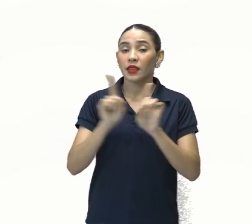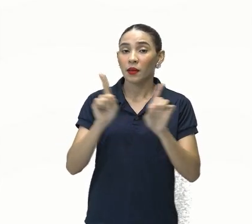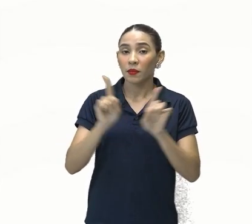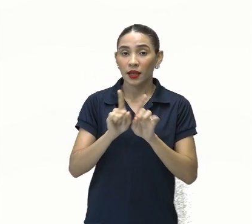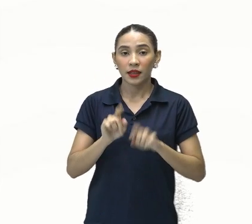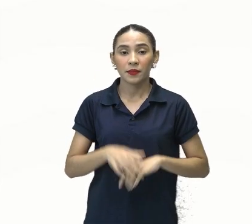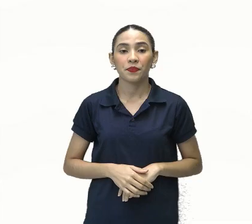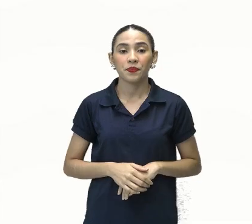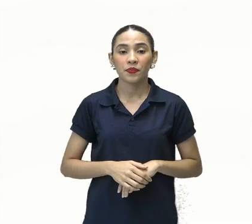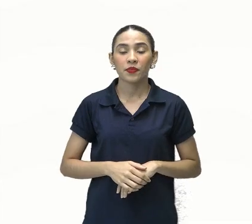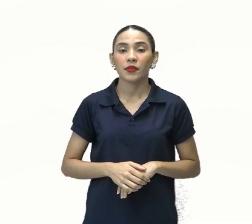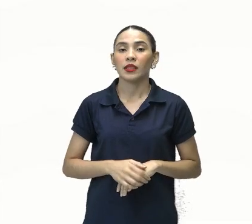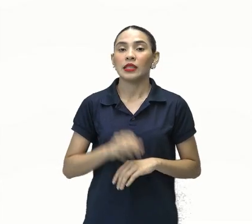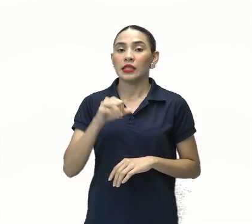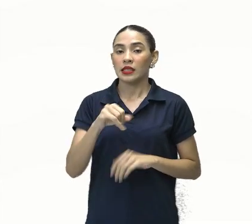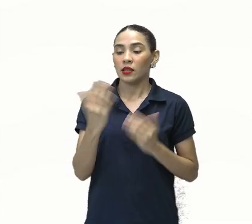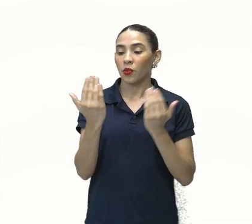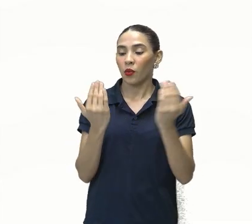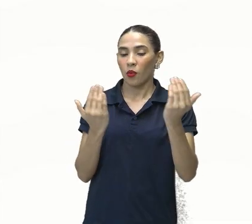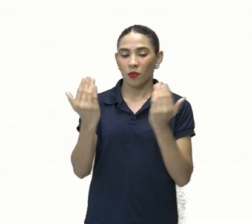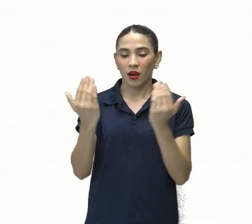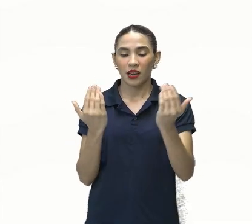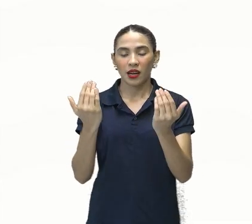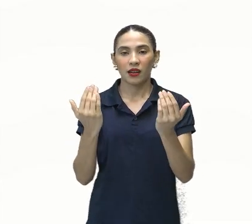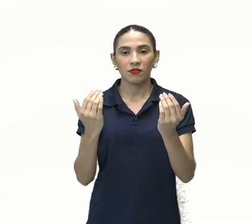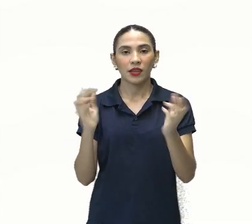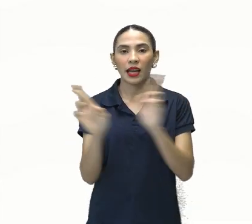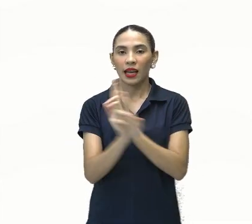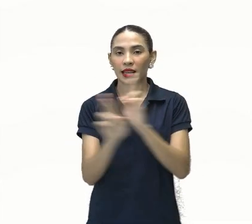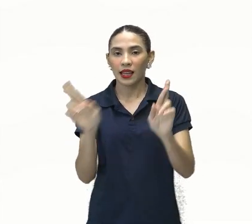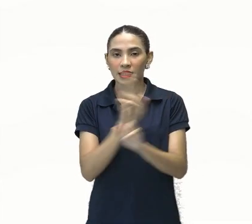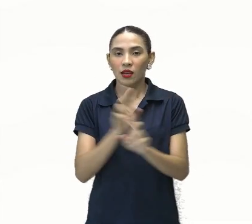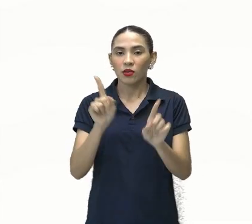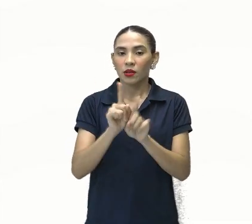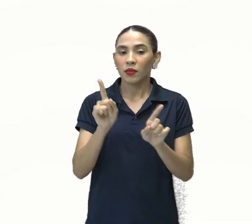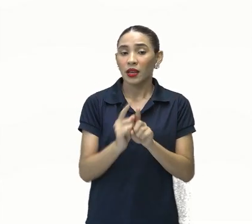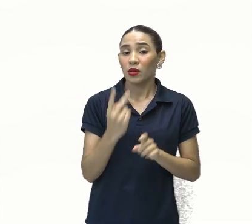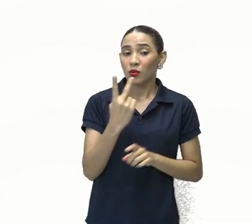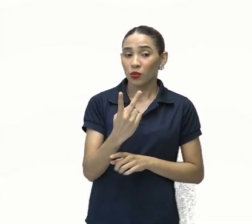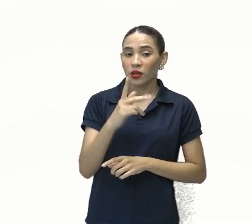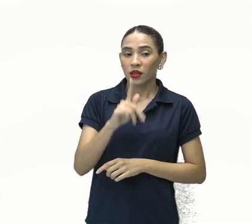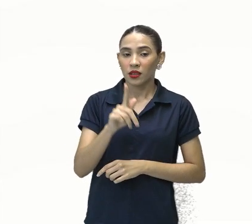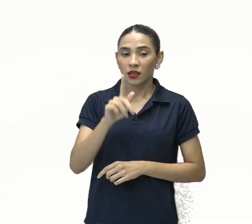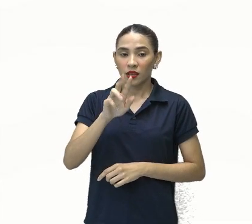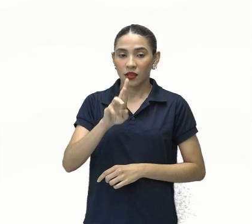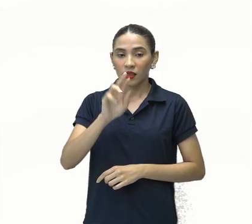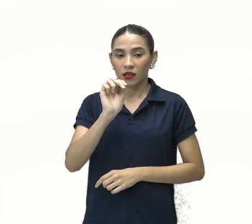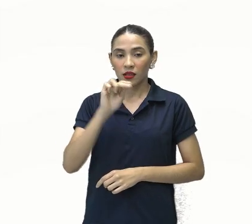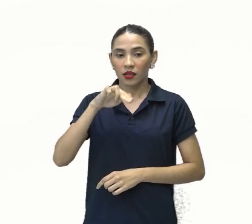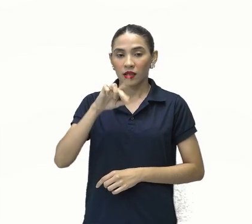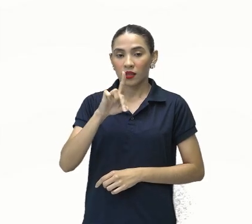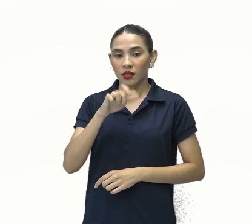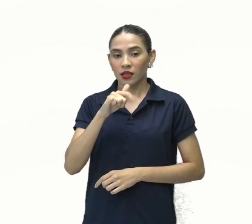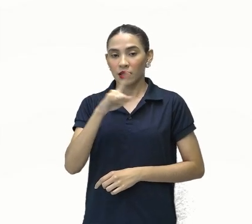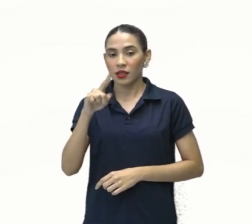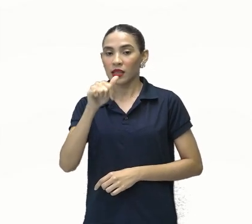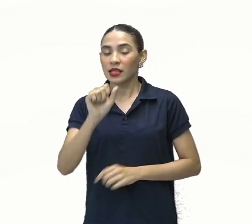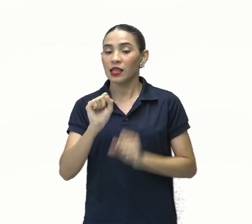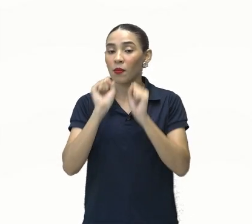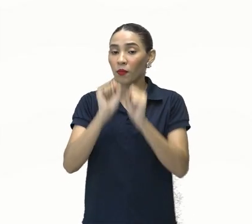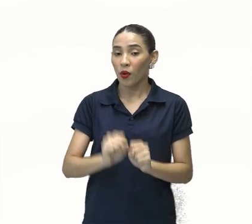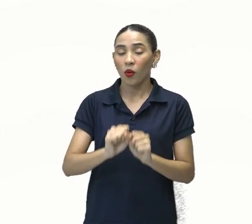faz, né, um comparativo ali, uma relação entre duas grandezas, elas podem ser